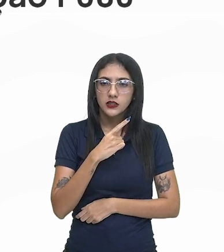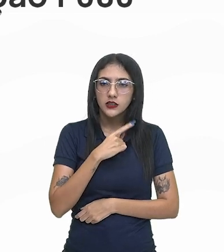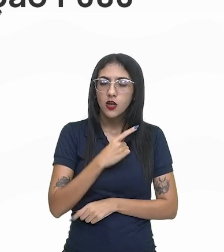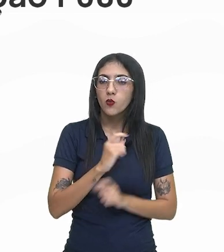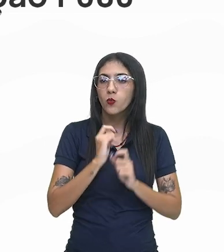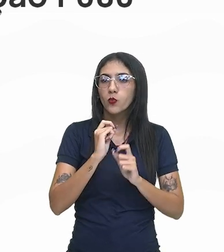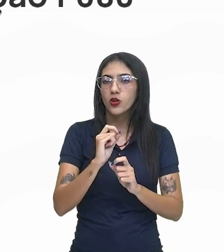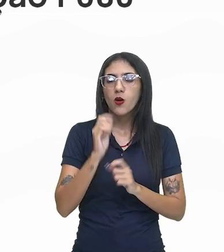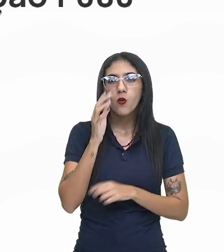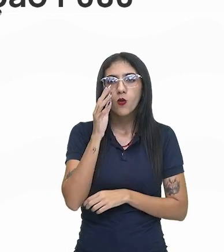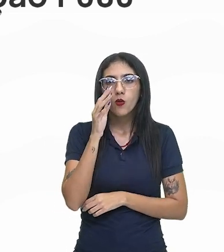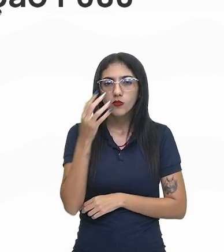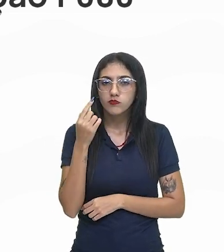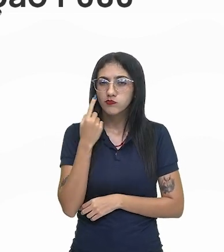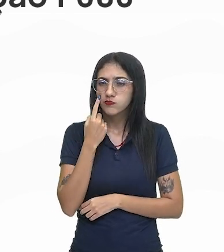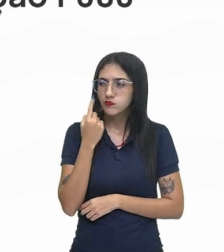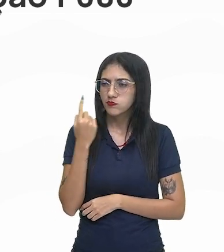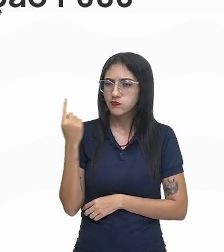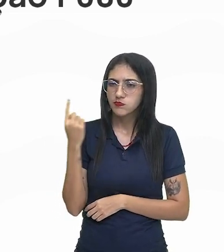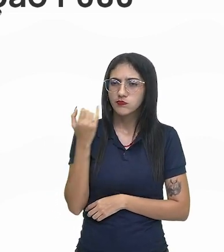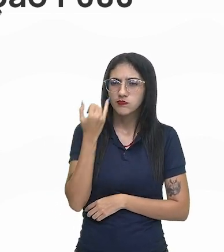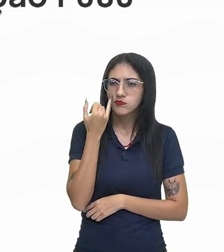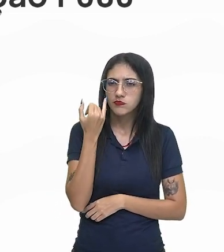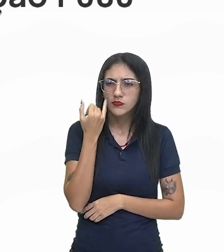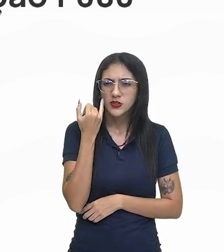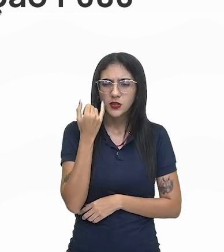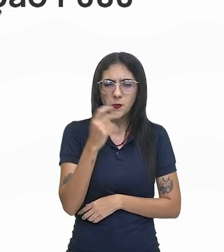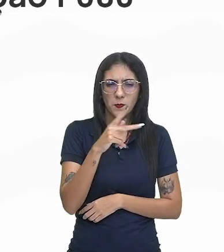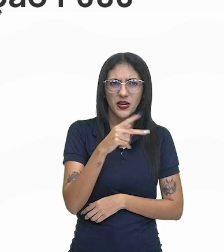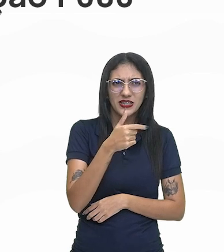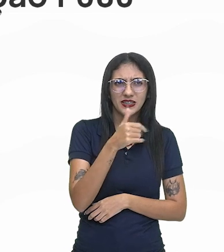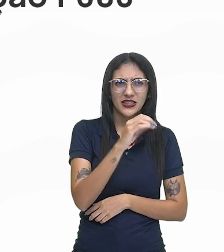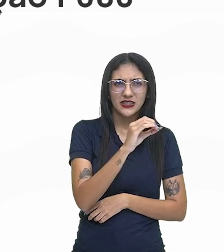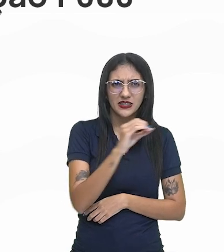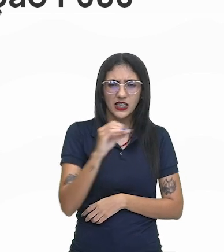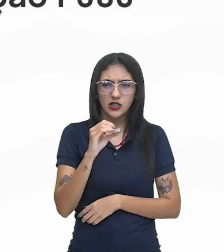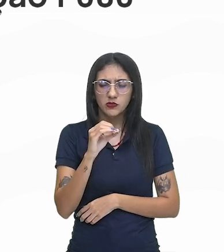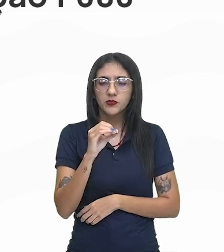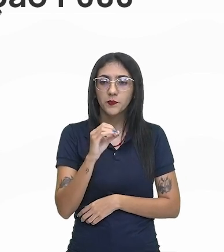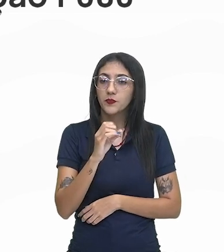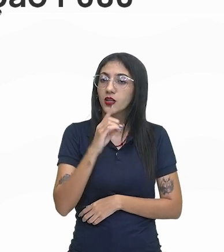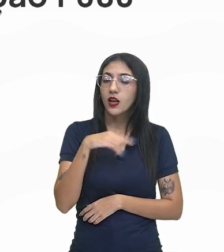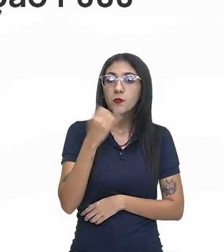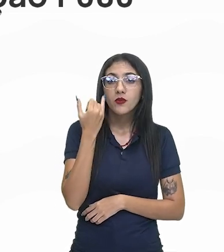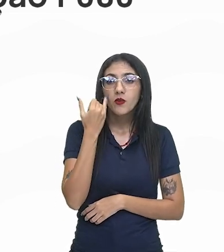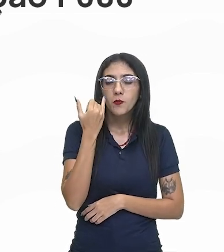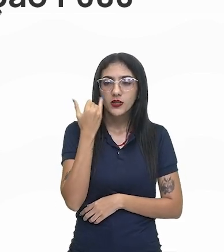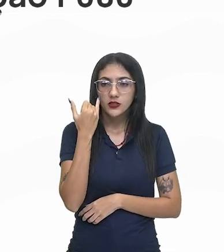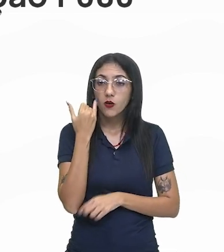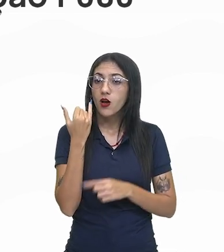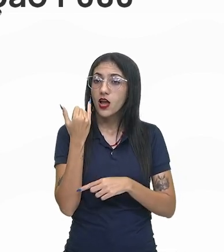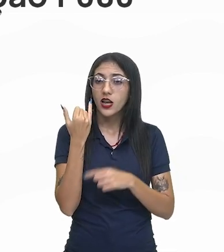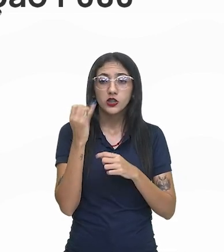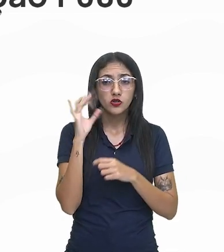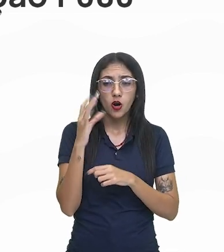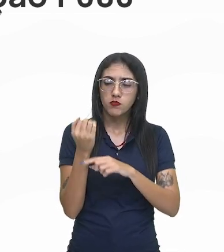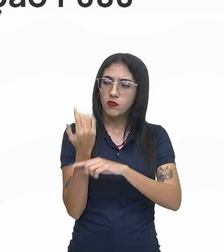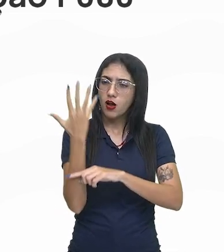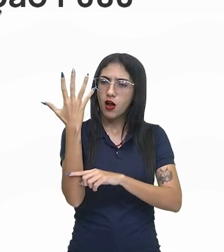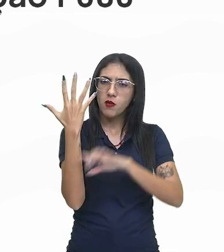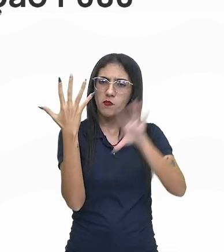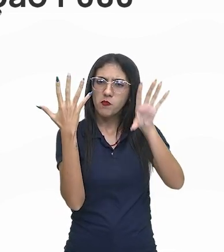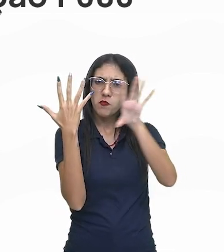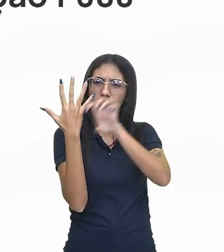de reação P700, né, essa é uma identificação, onde absorve preferencialmente a luz